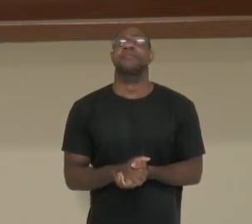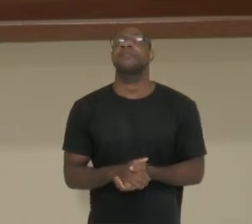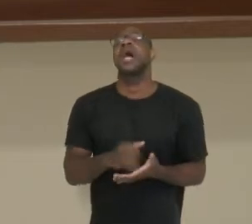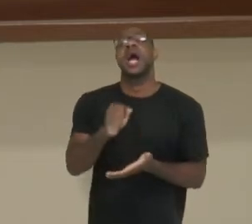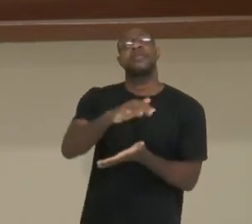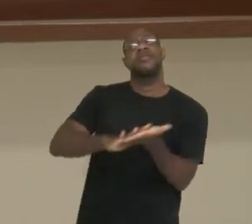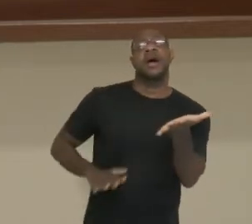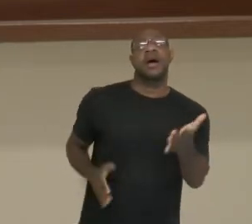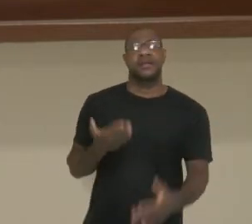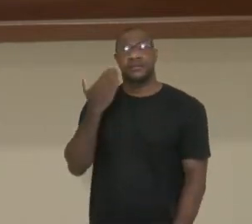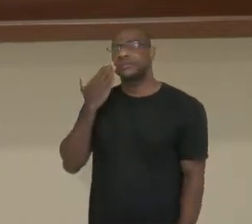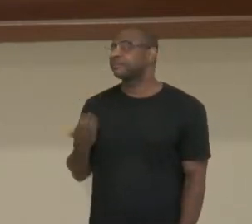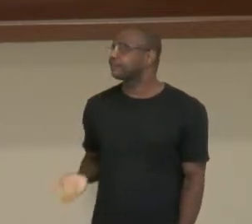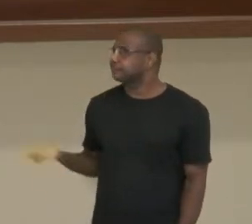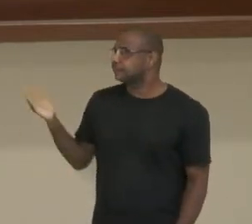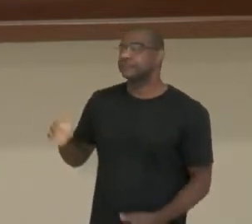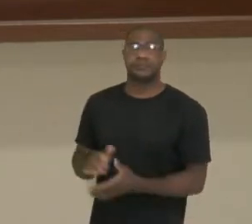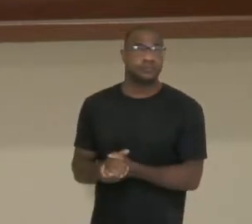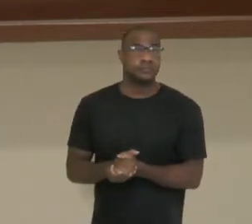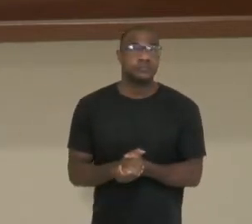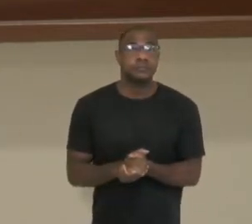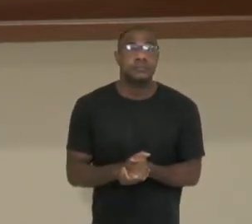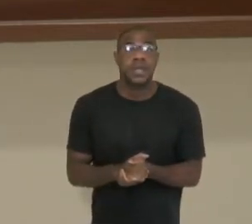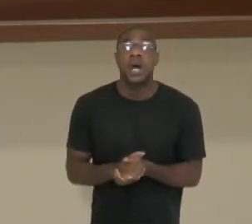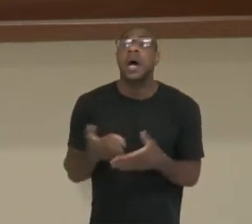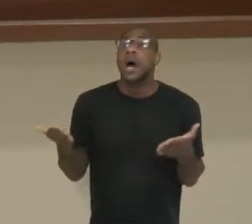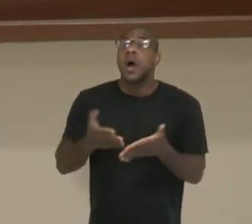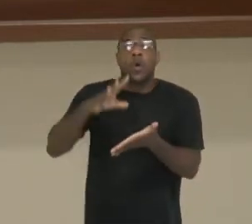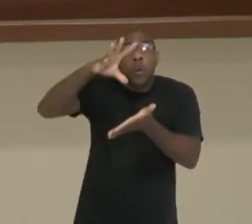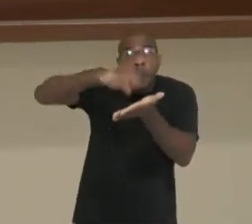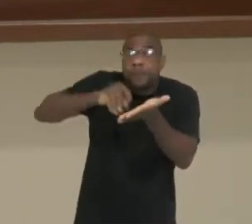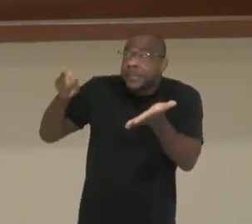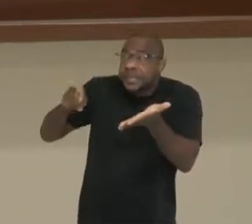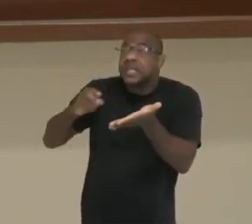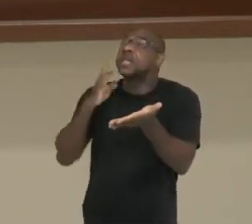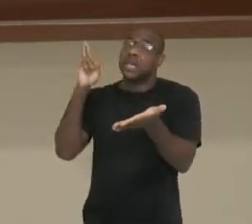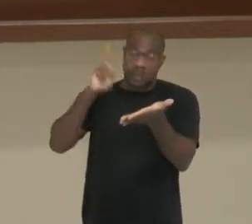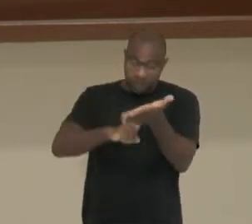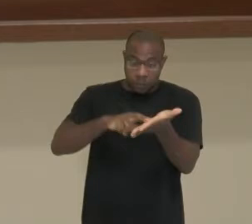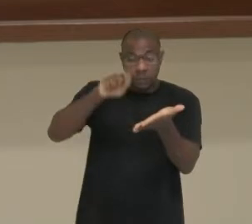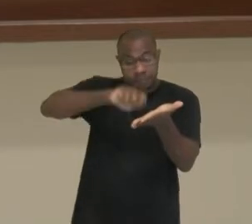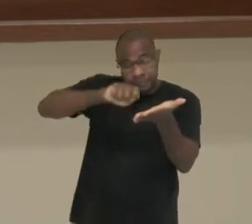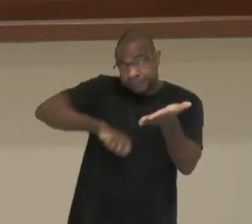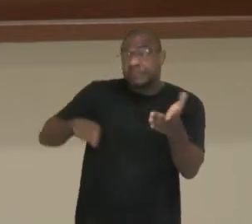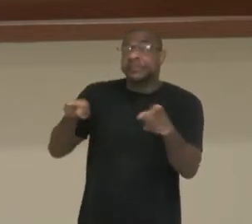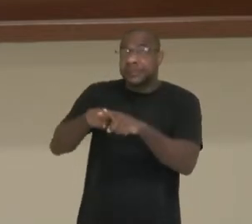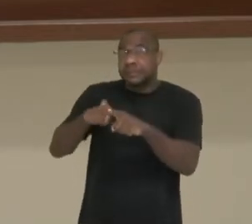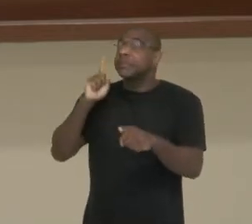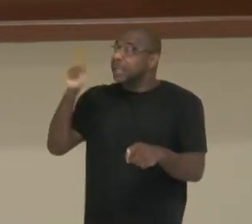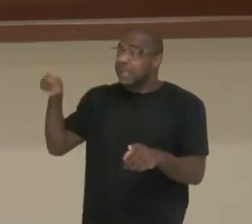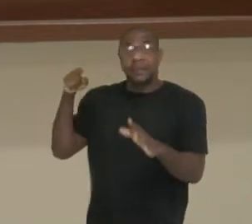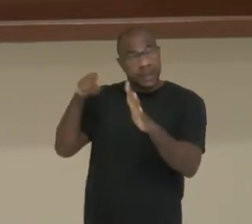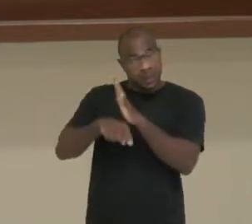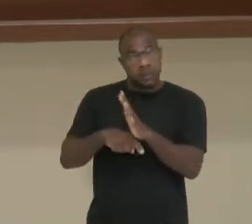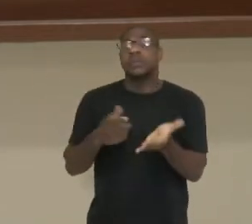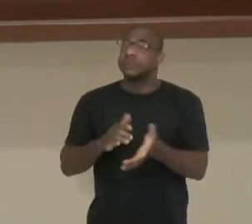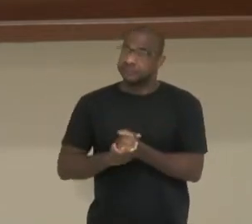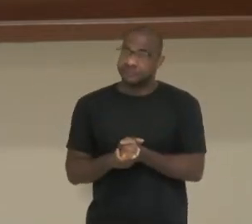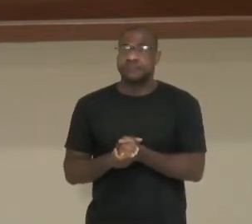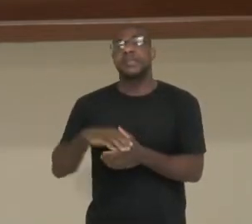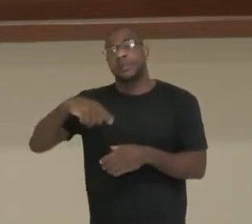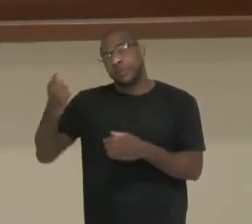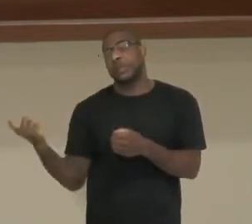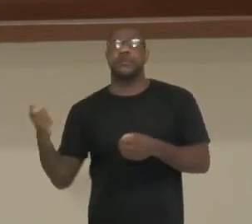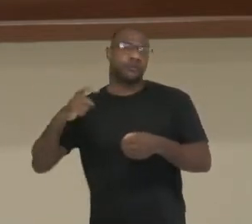Chegamos à nossa primeira atividade. Pessoal, quero que vocês copiem, respondam no caderno de vocês essa pergunta aí e daí a gente